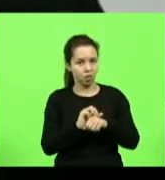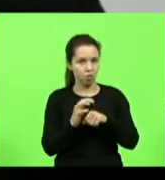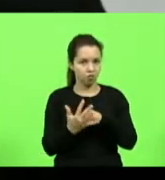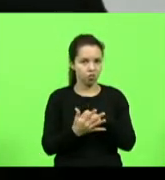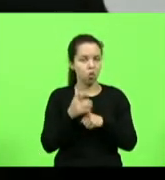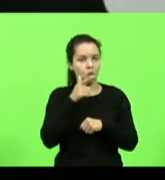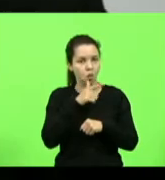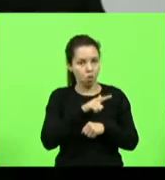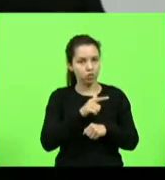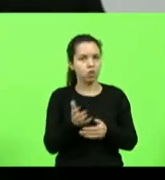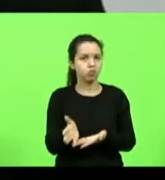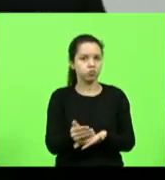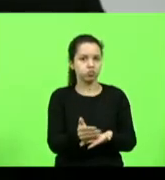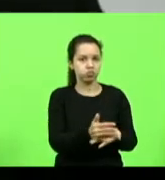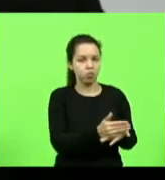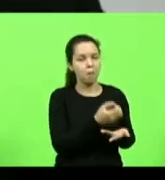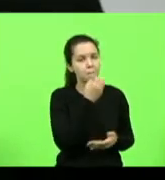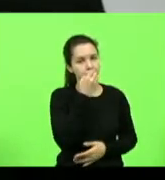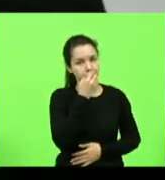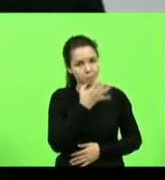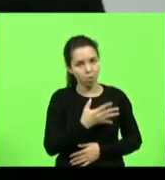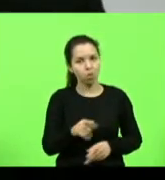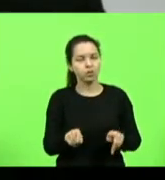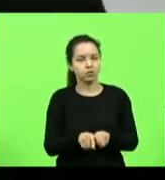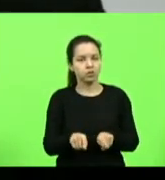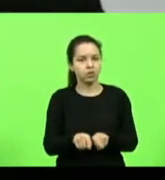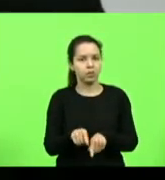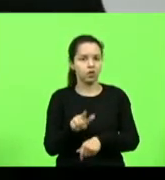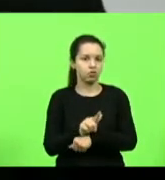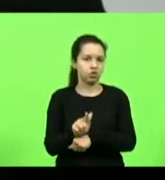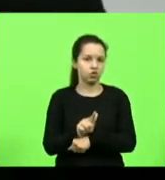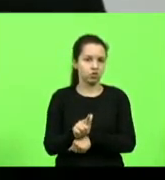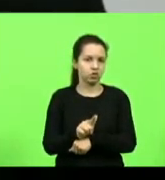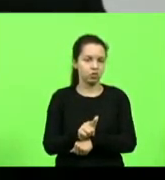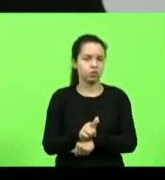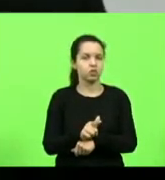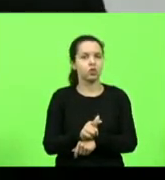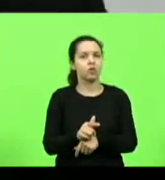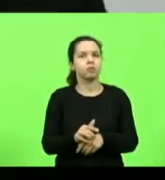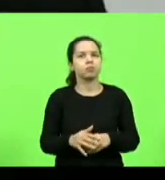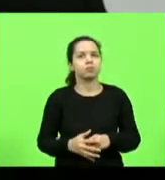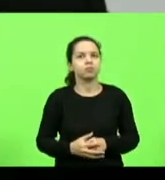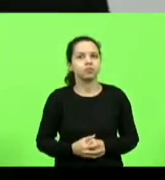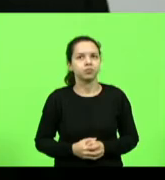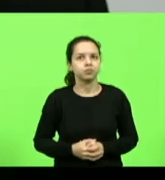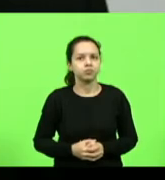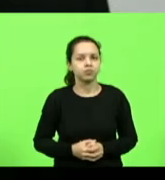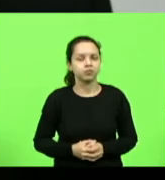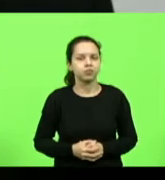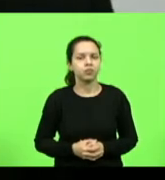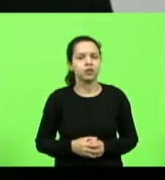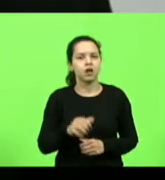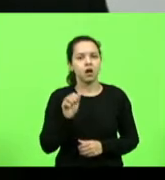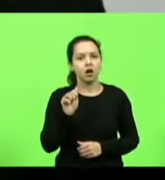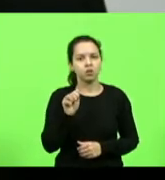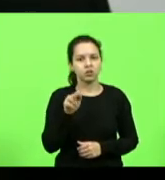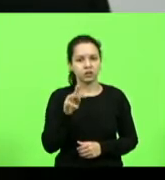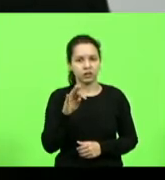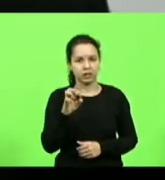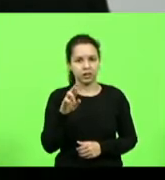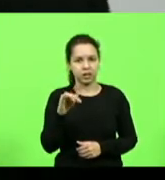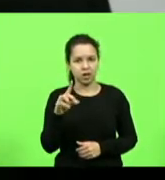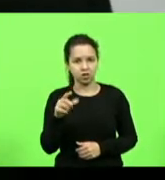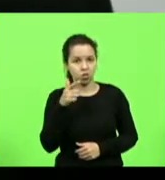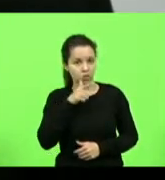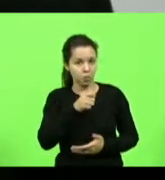capital bom, também com uma gestão de saneamento, de austeridade, ele conseguiu pagar o que